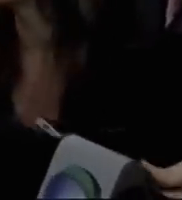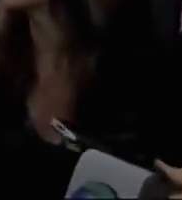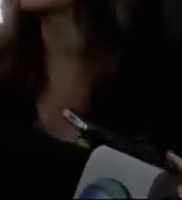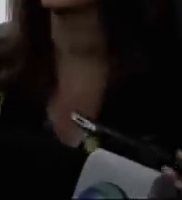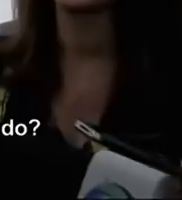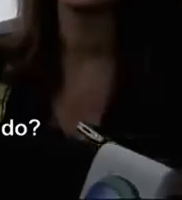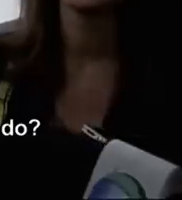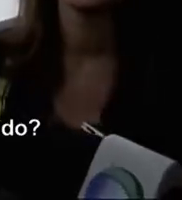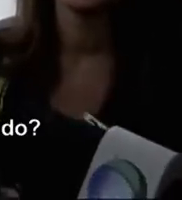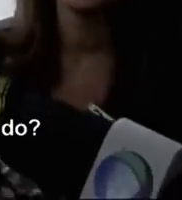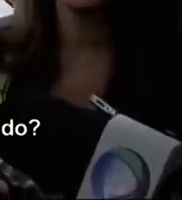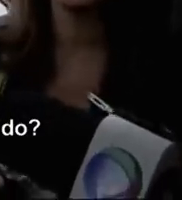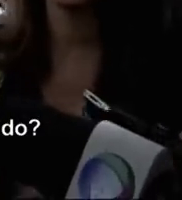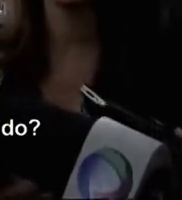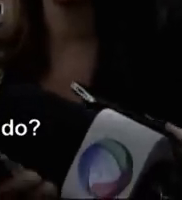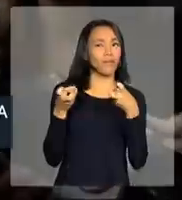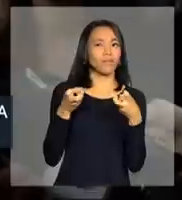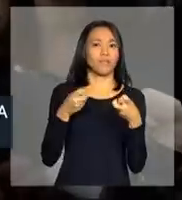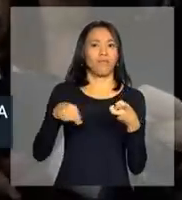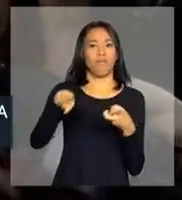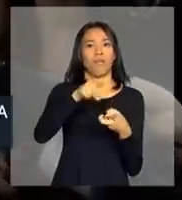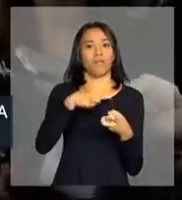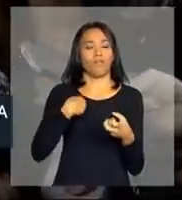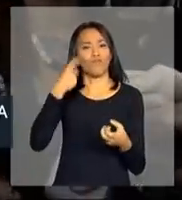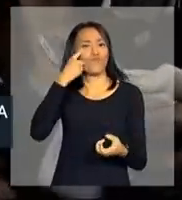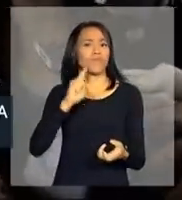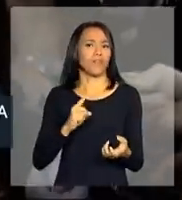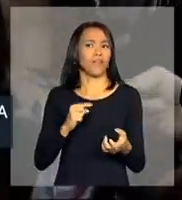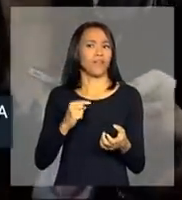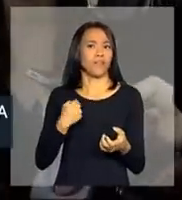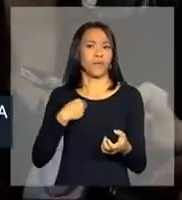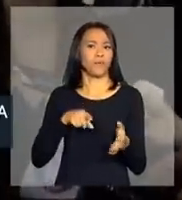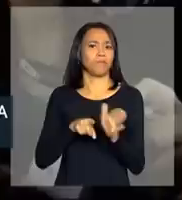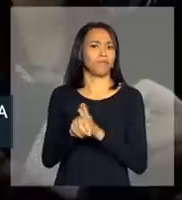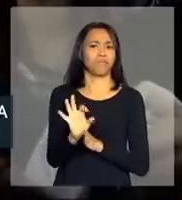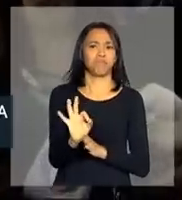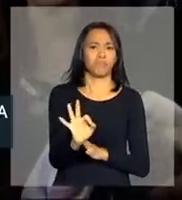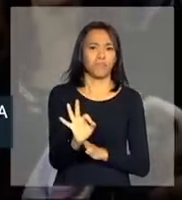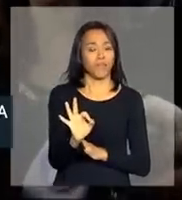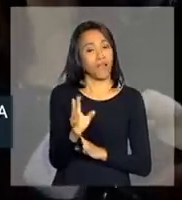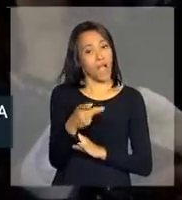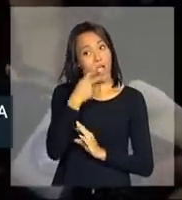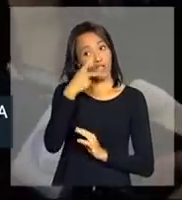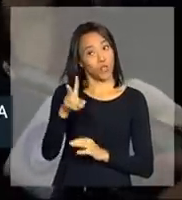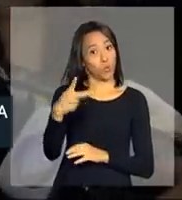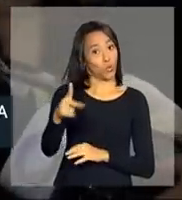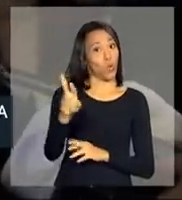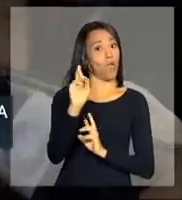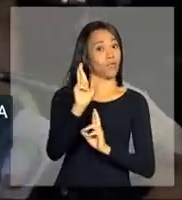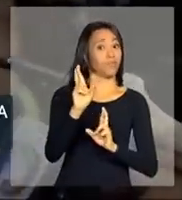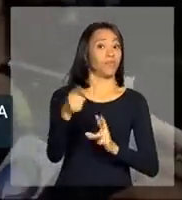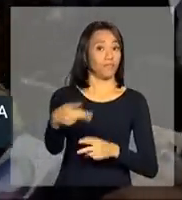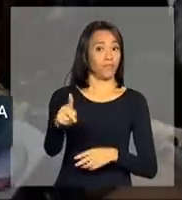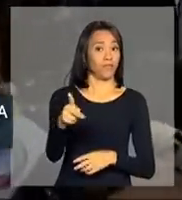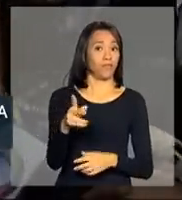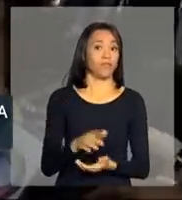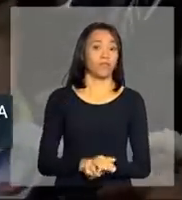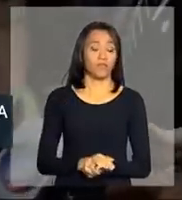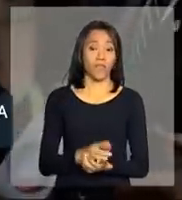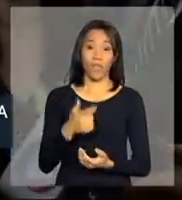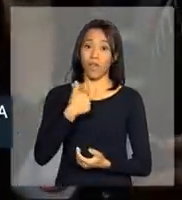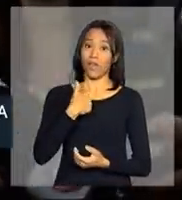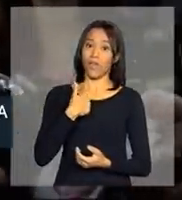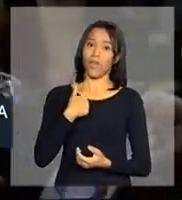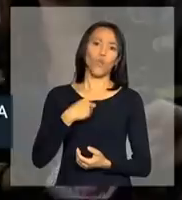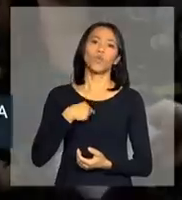só você olhar. Não sei. Não perguntei para ele, querido. Aí é sua função. Sua função. Eu